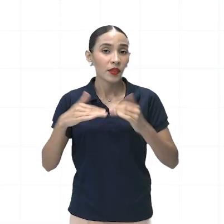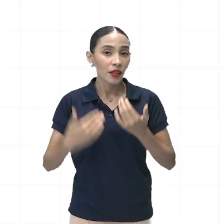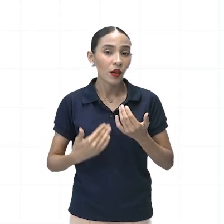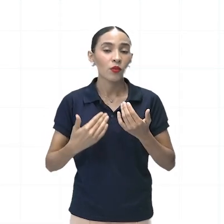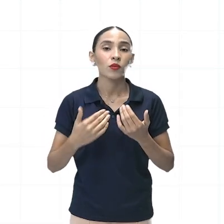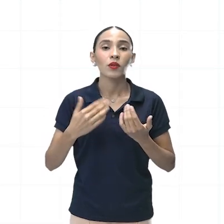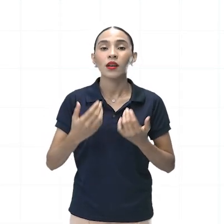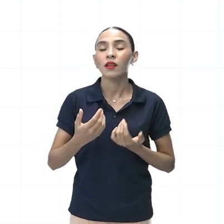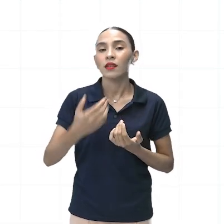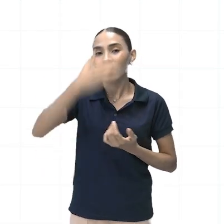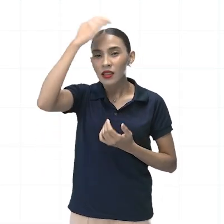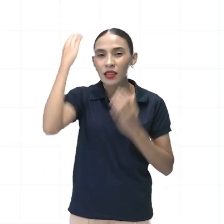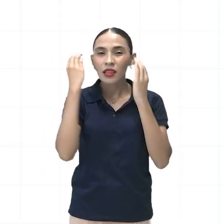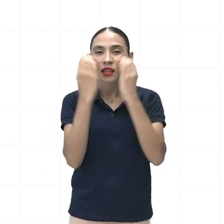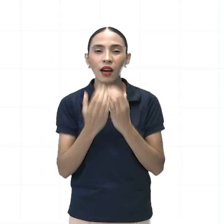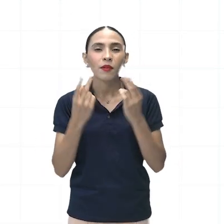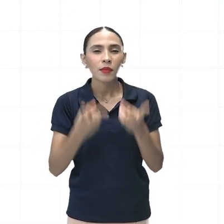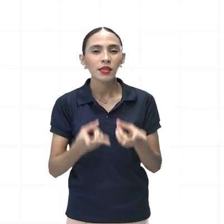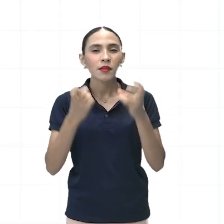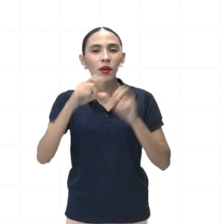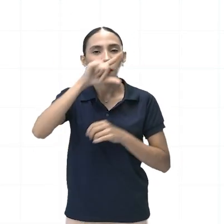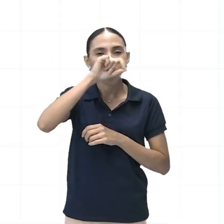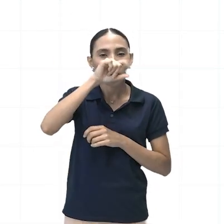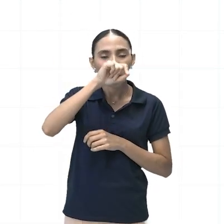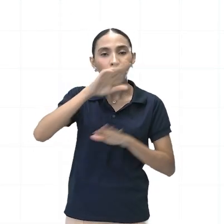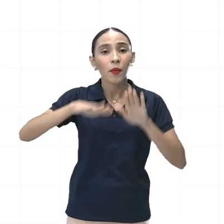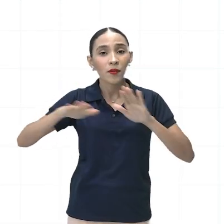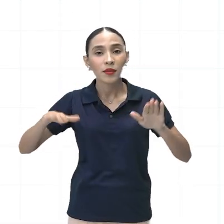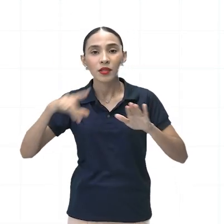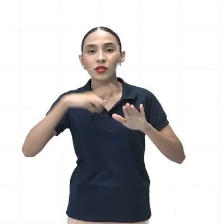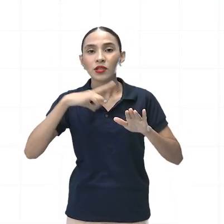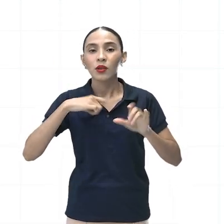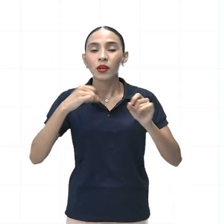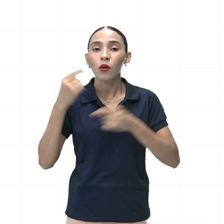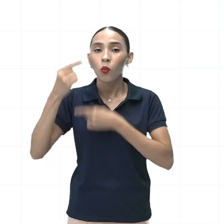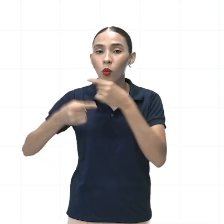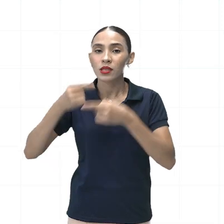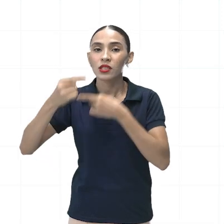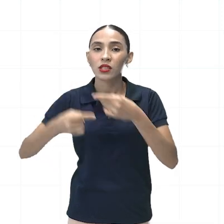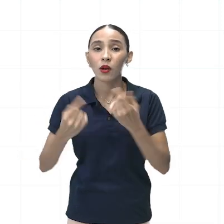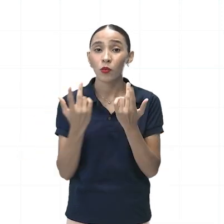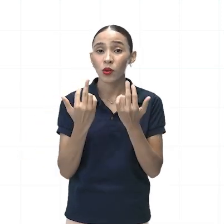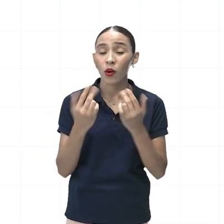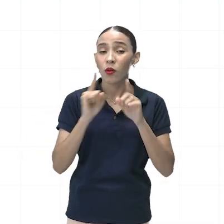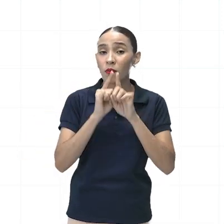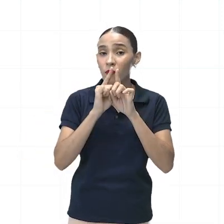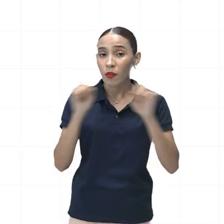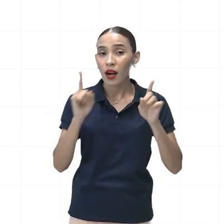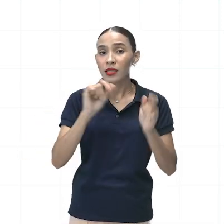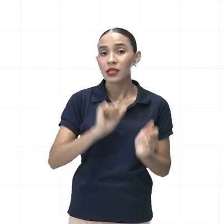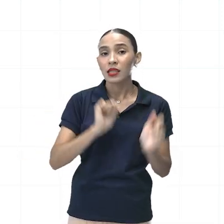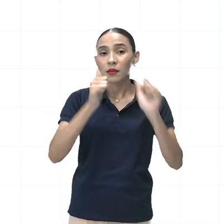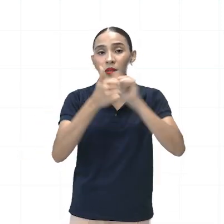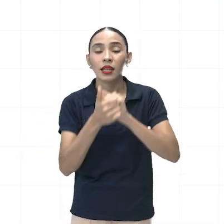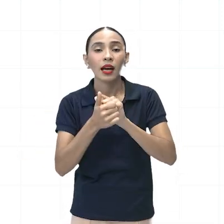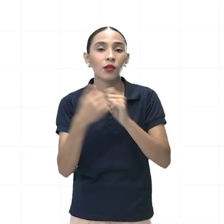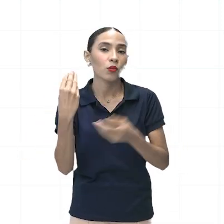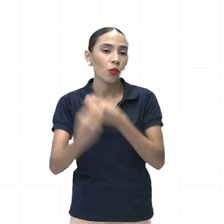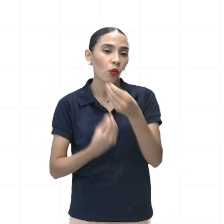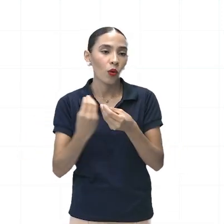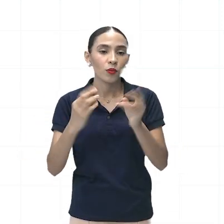levou Darwin a concluir que os dentilhões provavelmente tinham um ancestral comum, mas que se adaptaram de